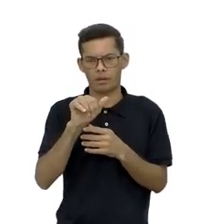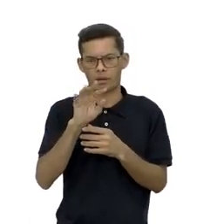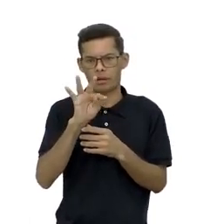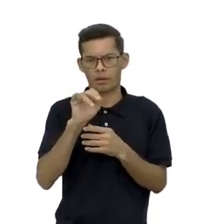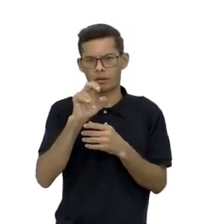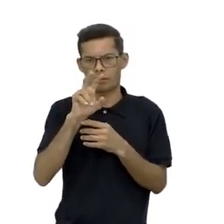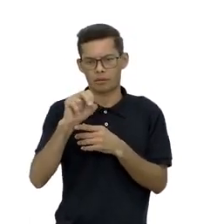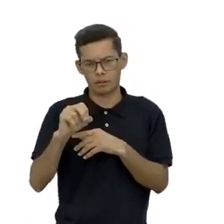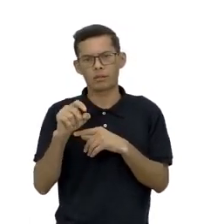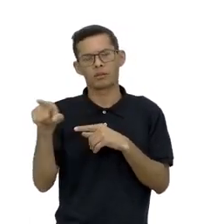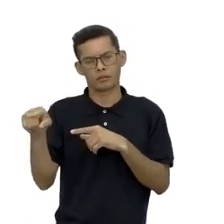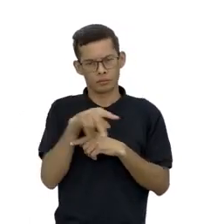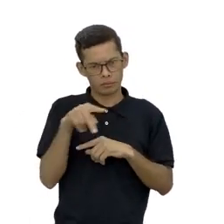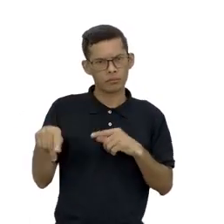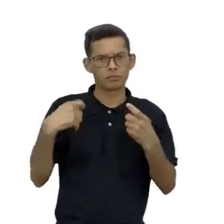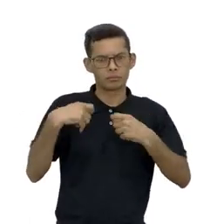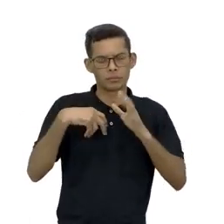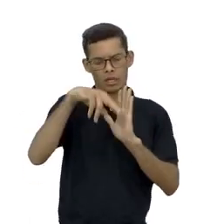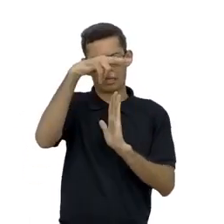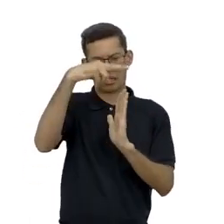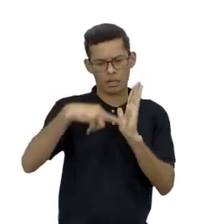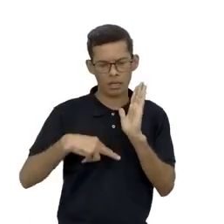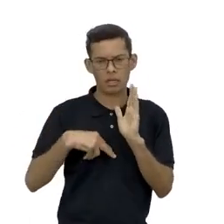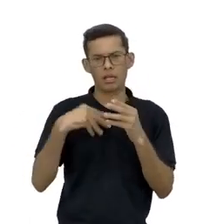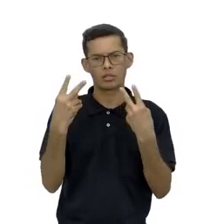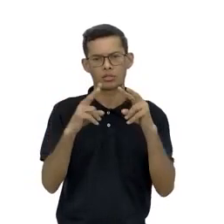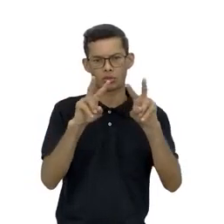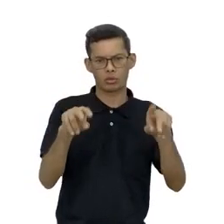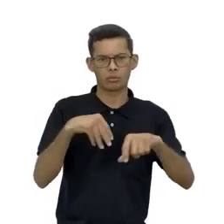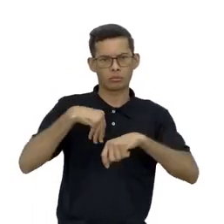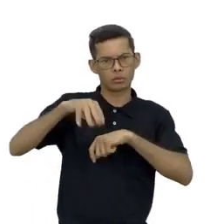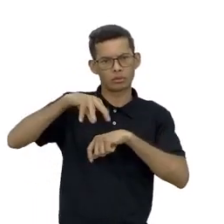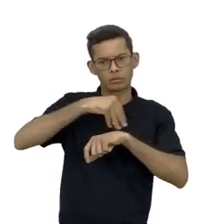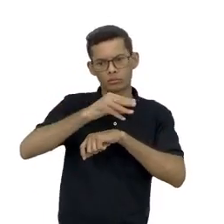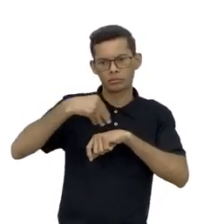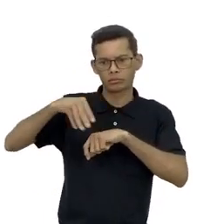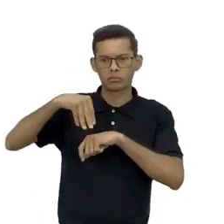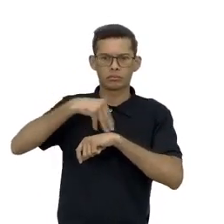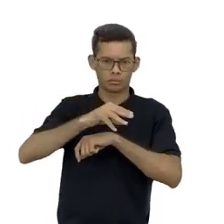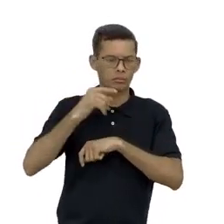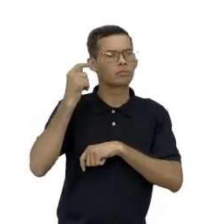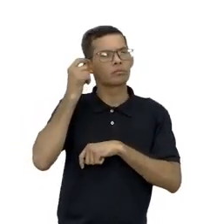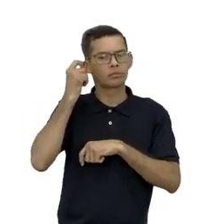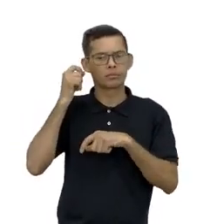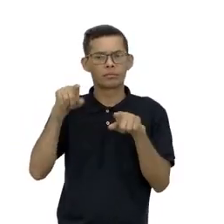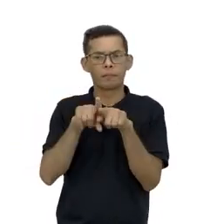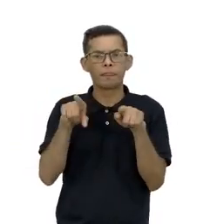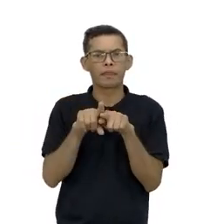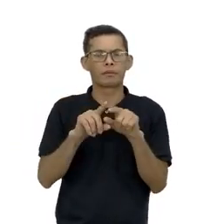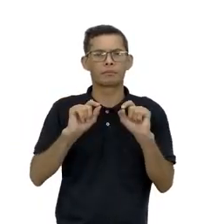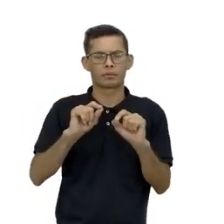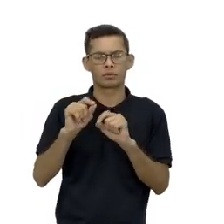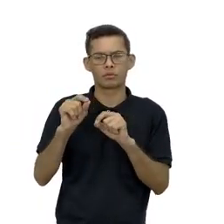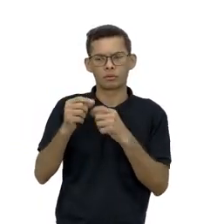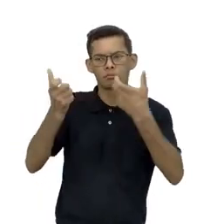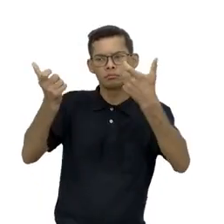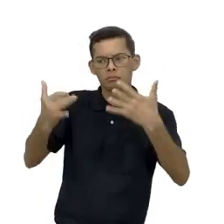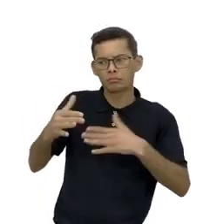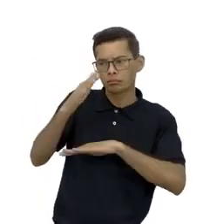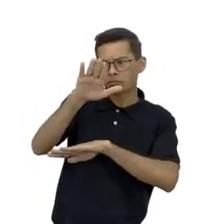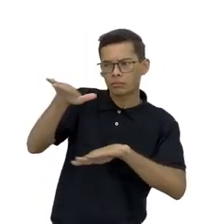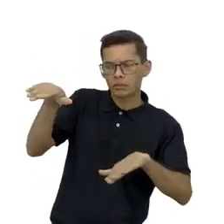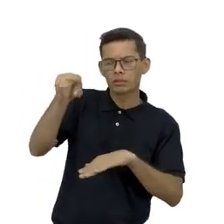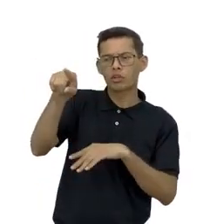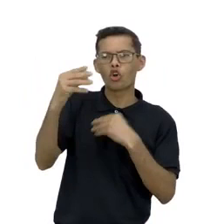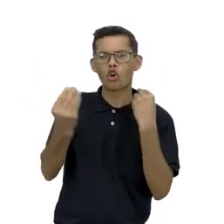terem lido a primeira versão de textos instrucionais e escrito bilhetinhos orientando, né, para apoiar